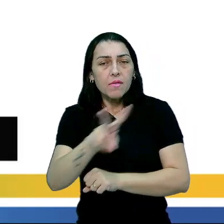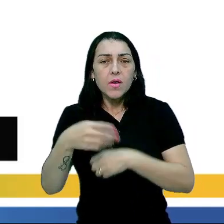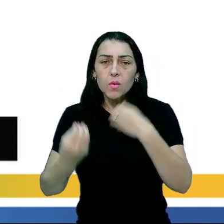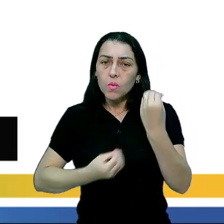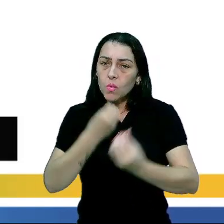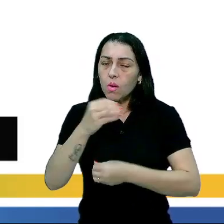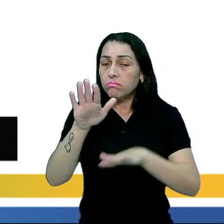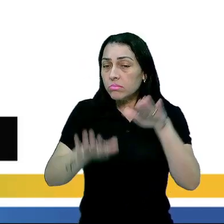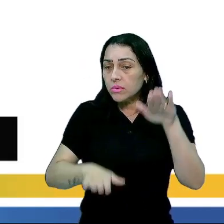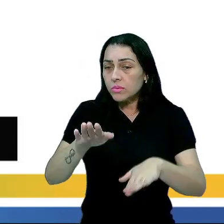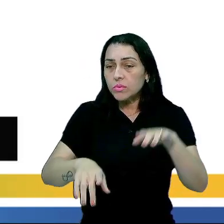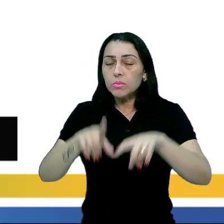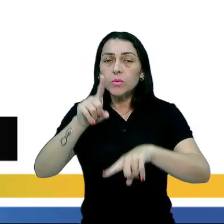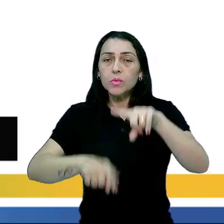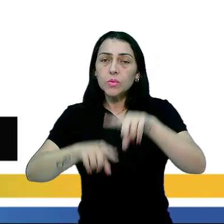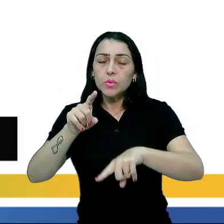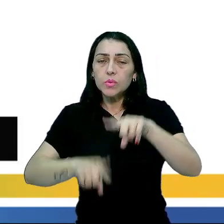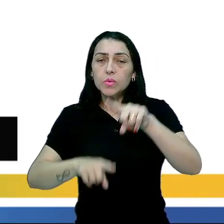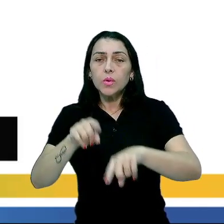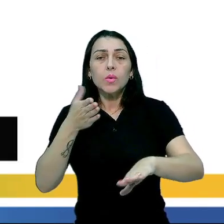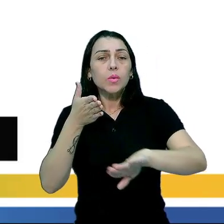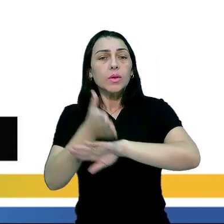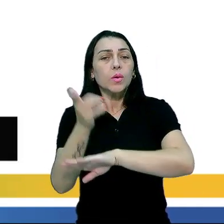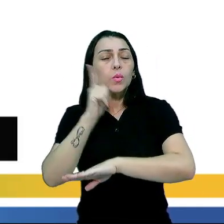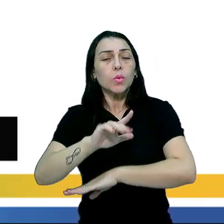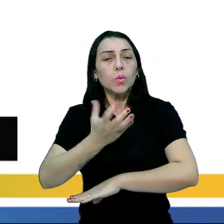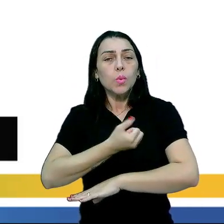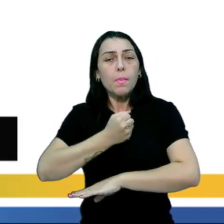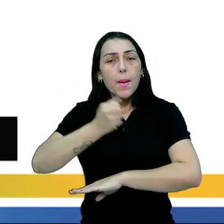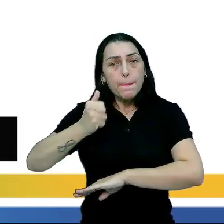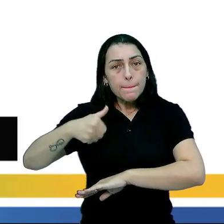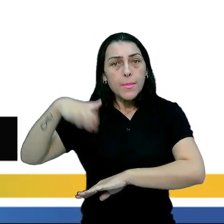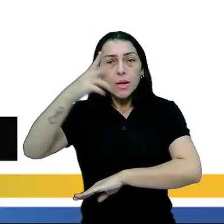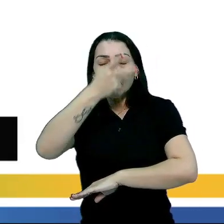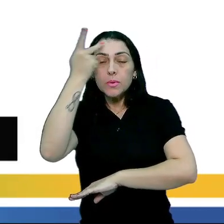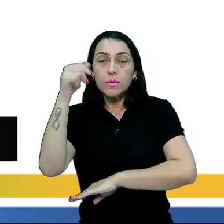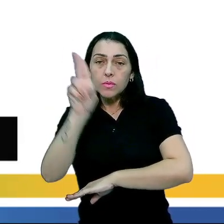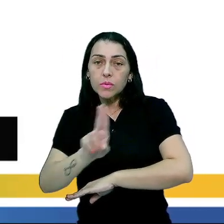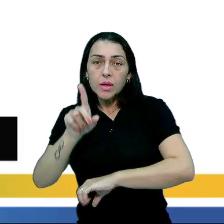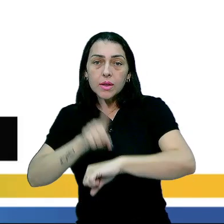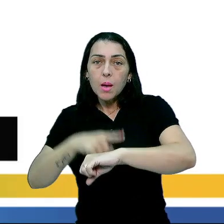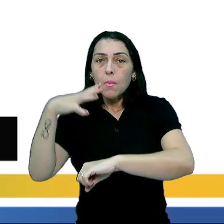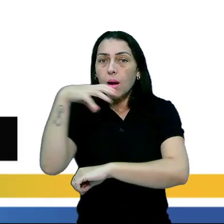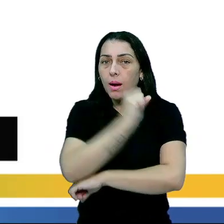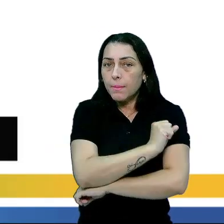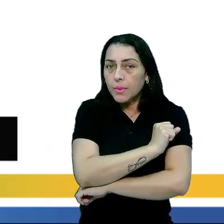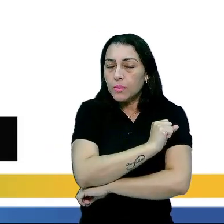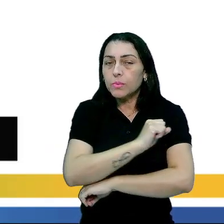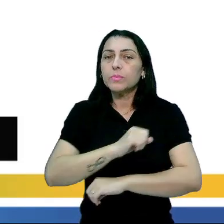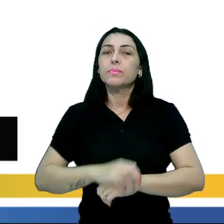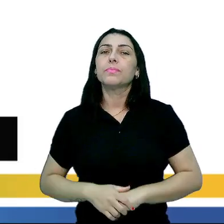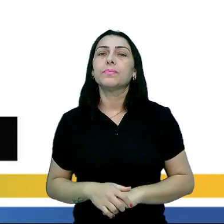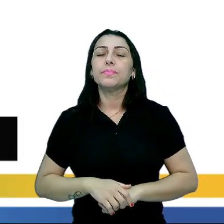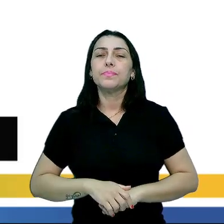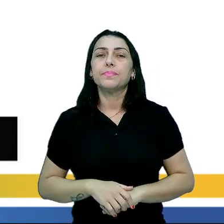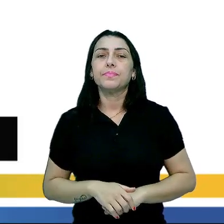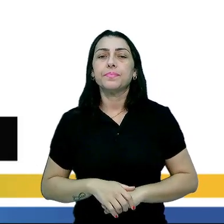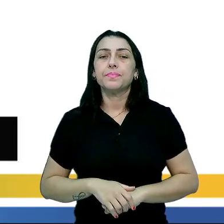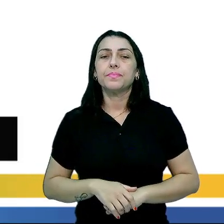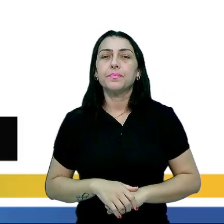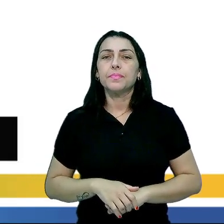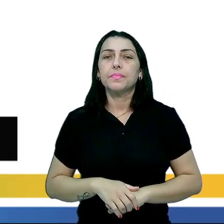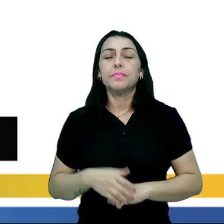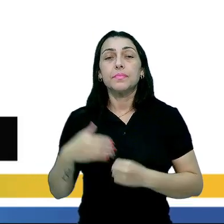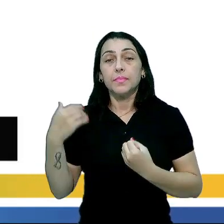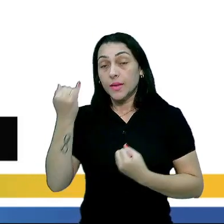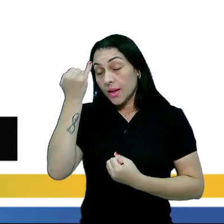como determinados produtos eles atingiram um número muito grande de usuários em tempo bastante pequeno, em tempo bem pequeno.